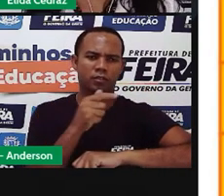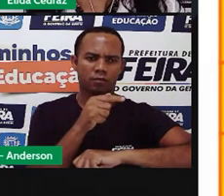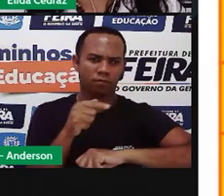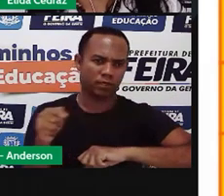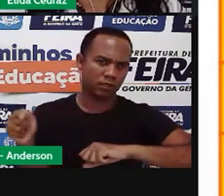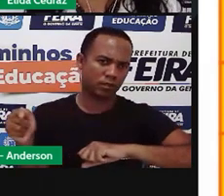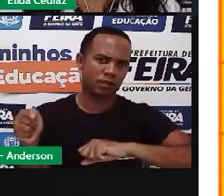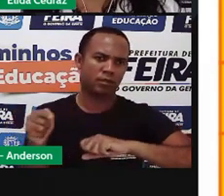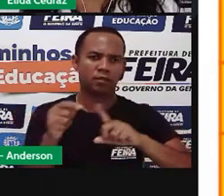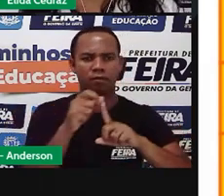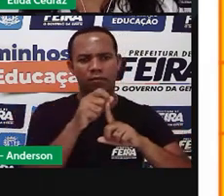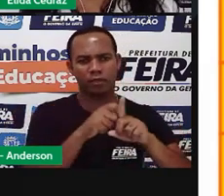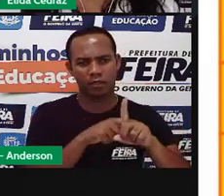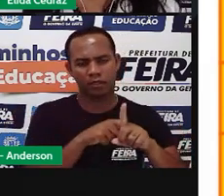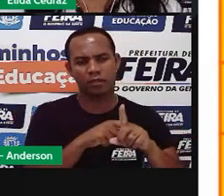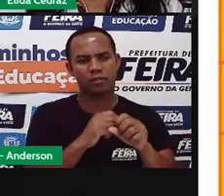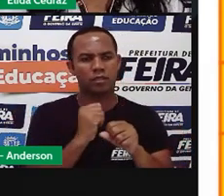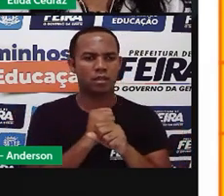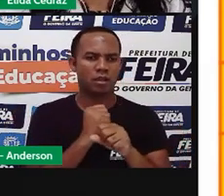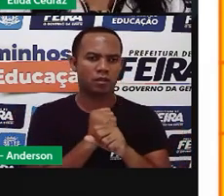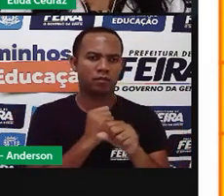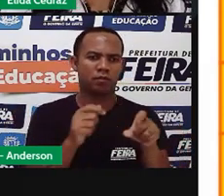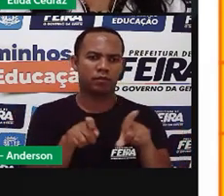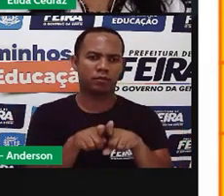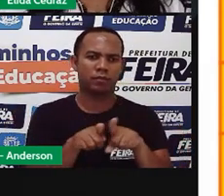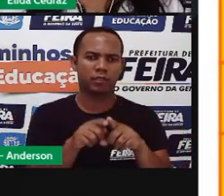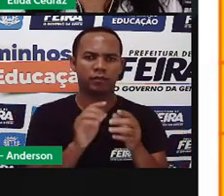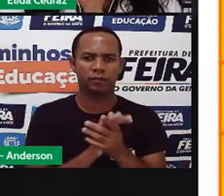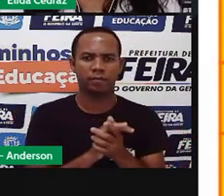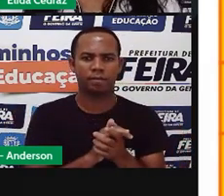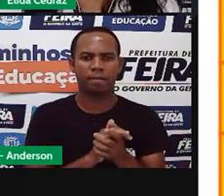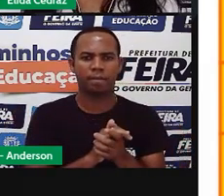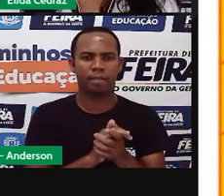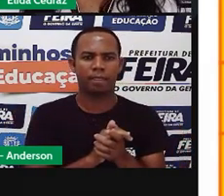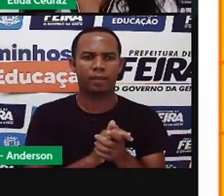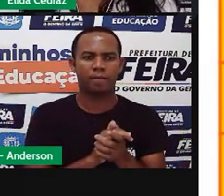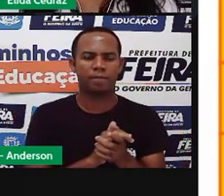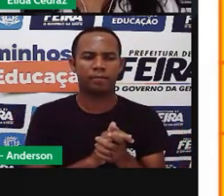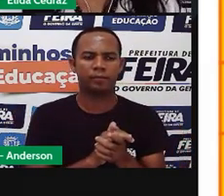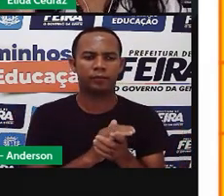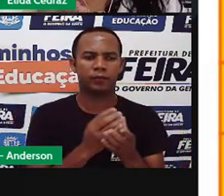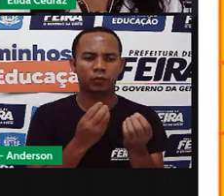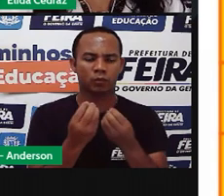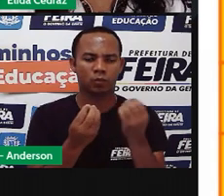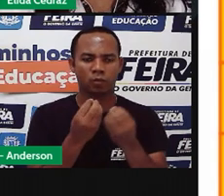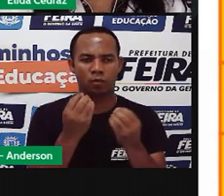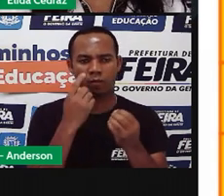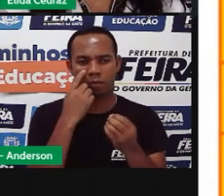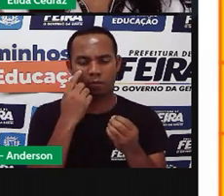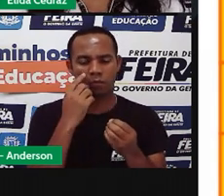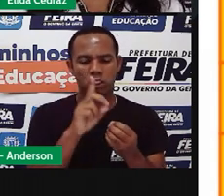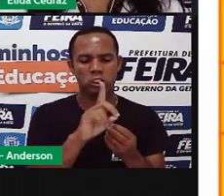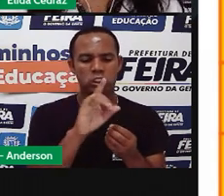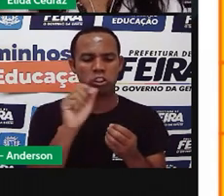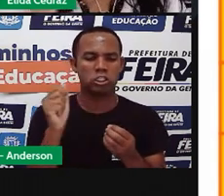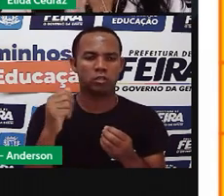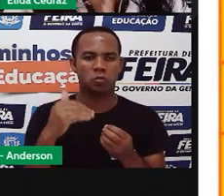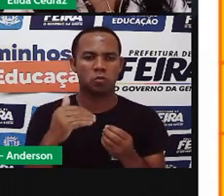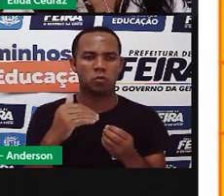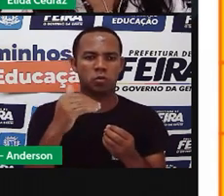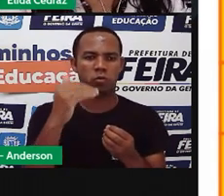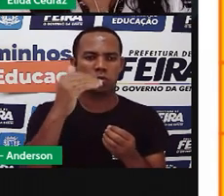da semana, o mês e o ano. As datas estão em ordem crescente, numa sequência